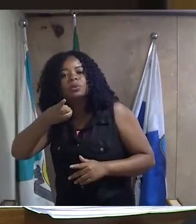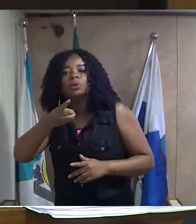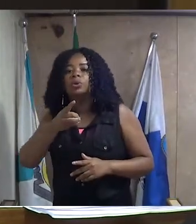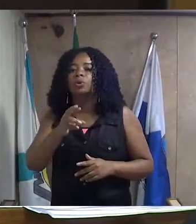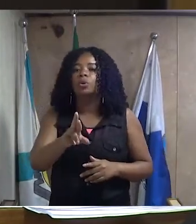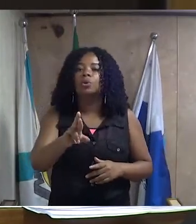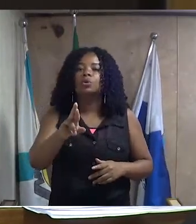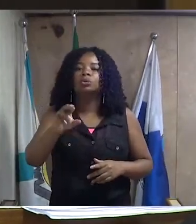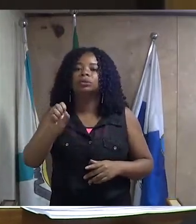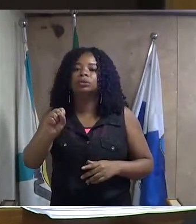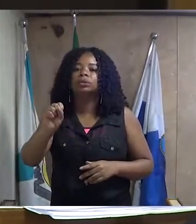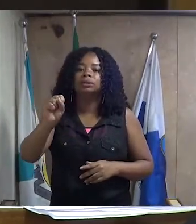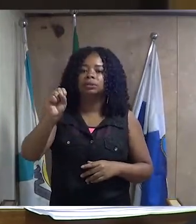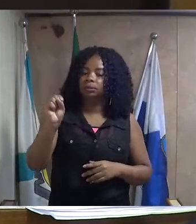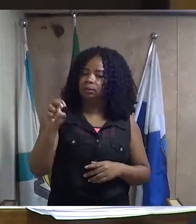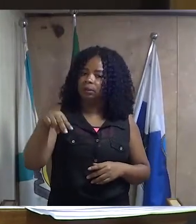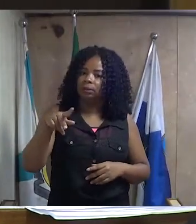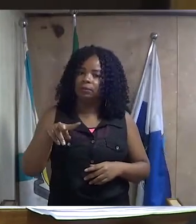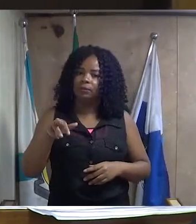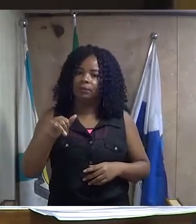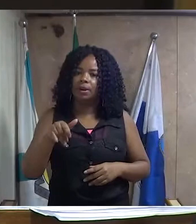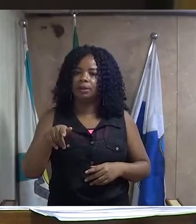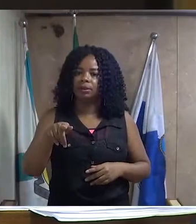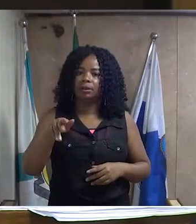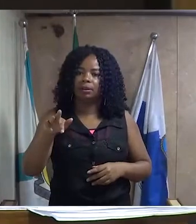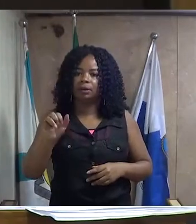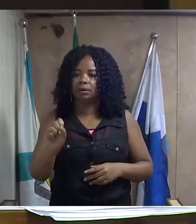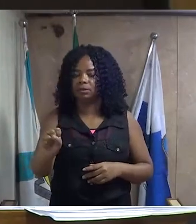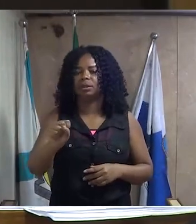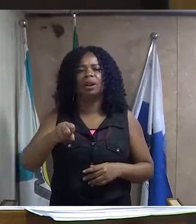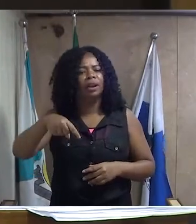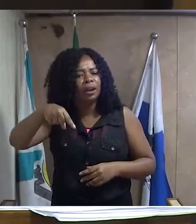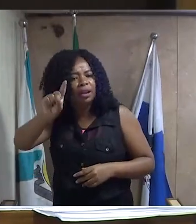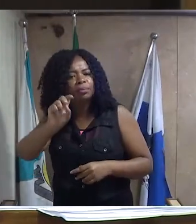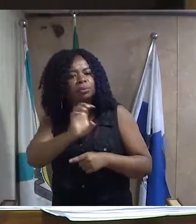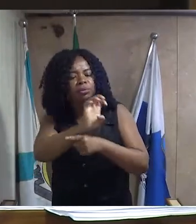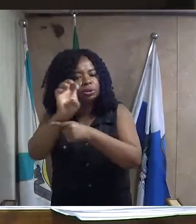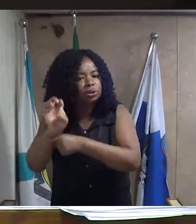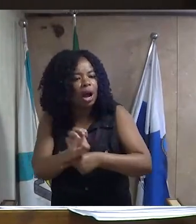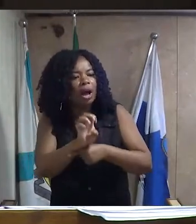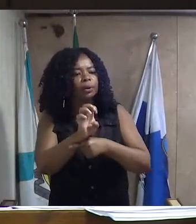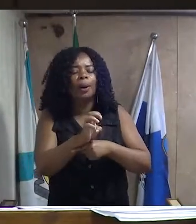ir para o Estado buscar um modelo novo.